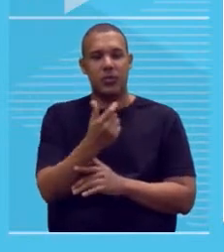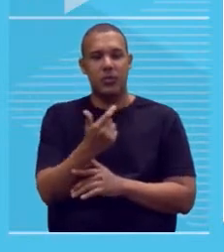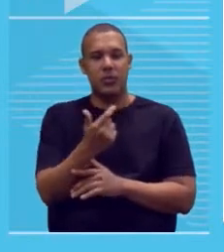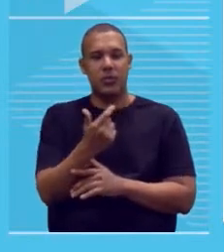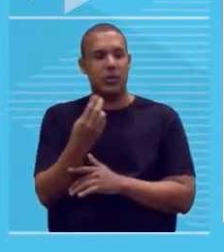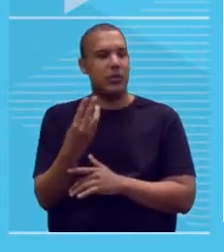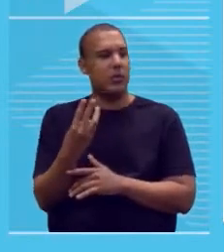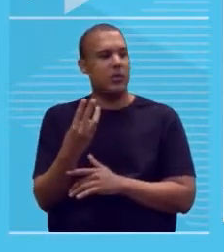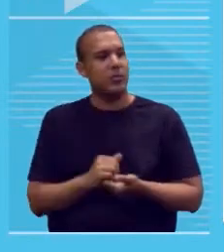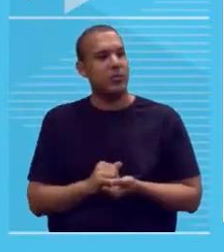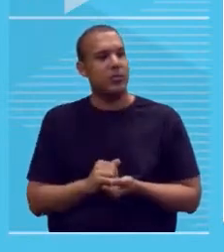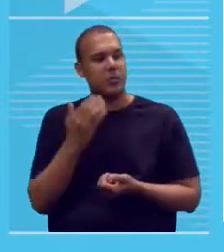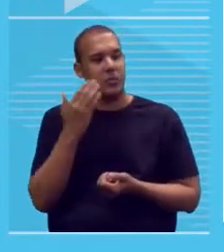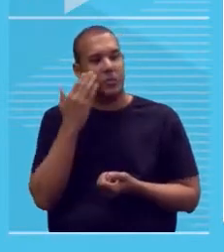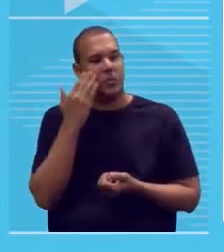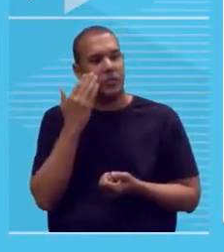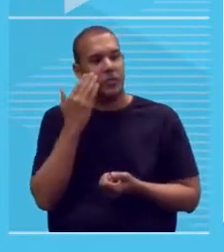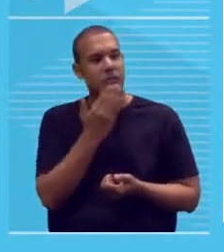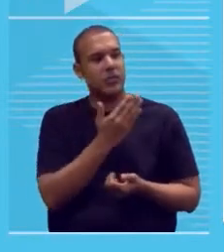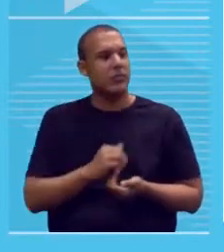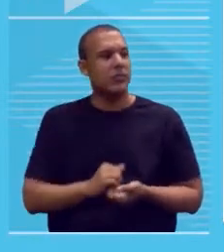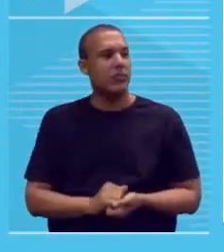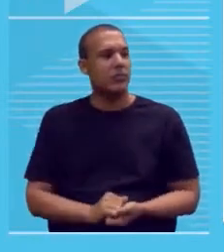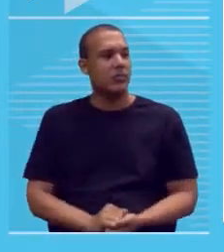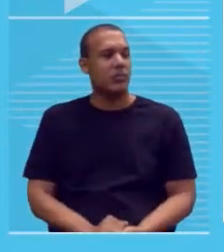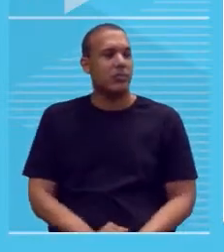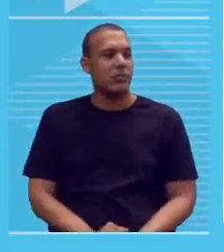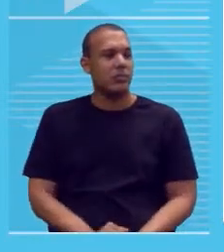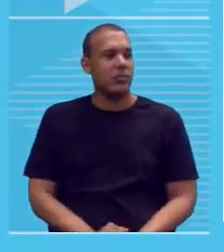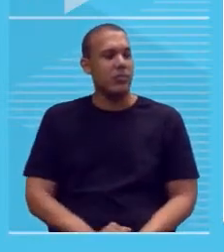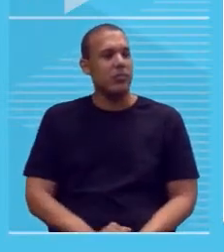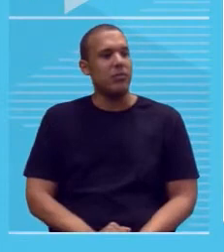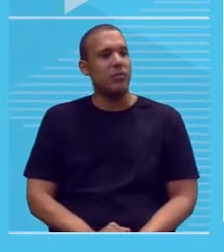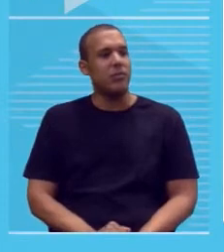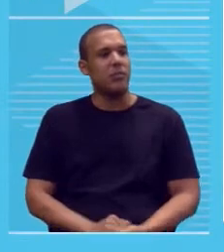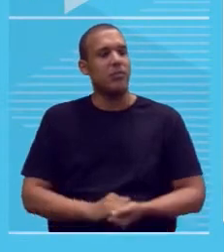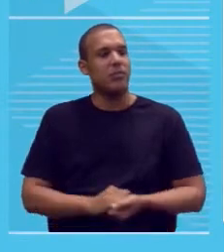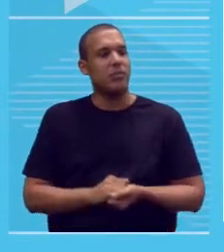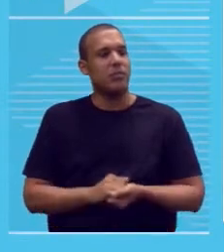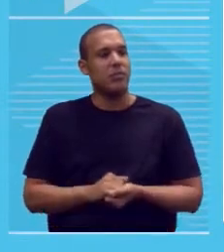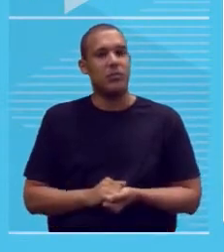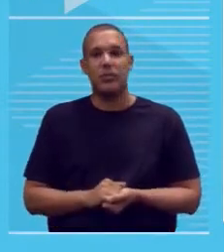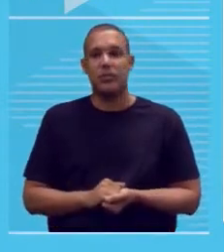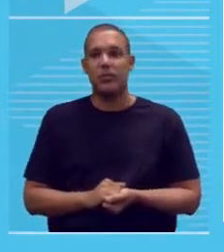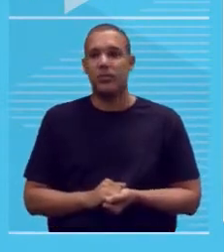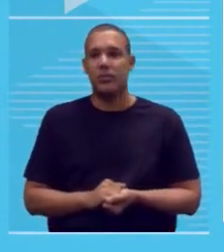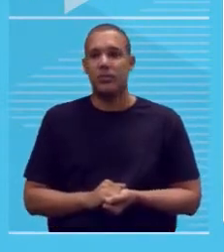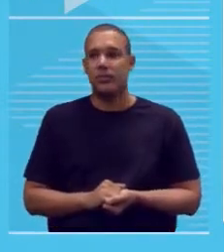professor. Y, 1, 2, professor.